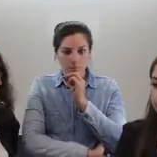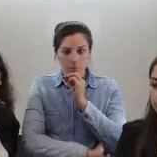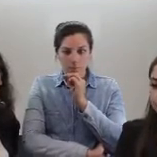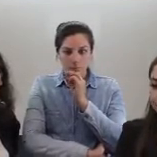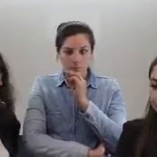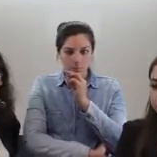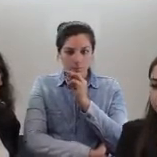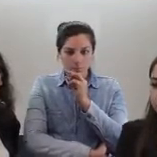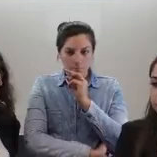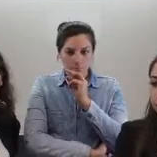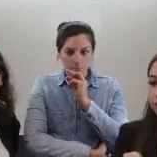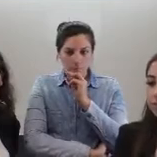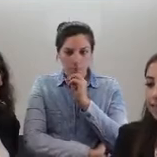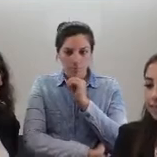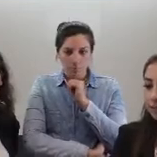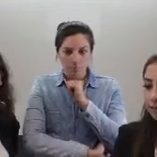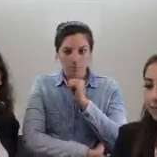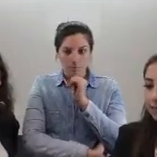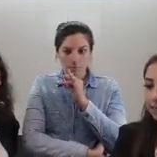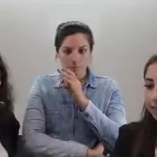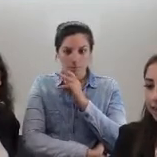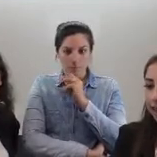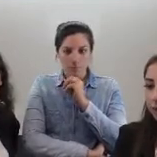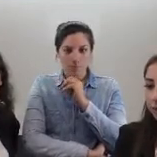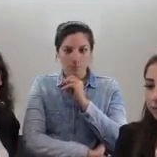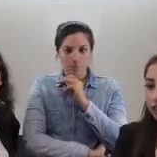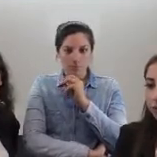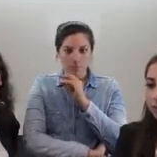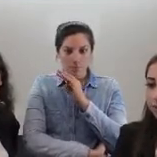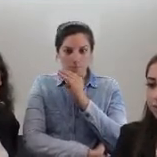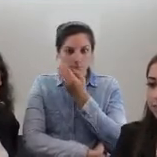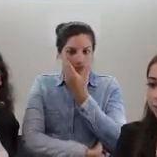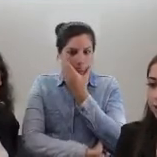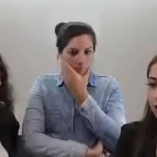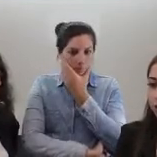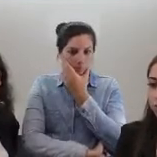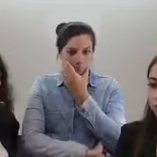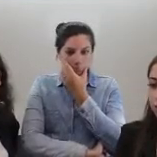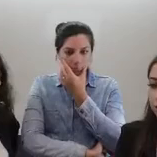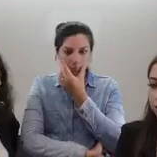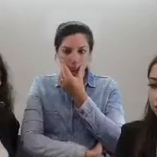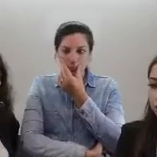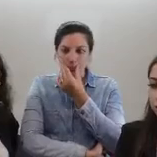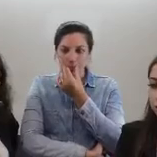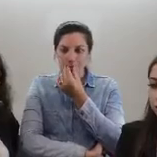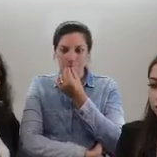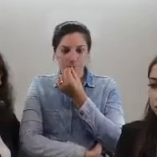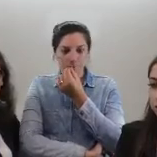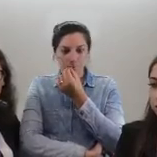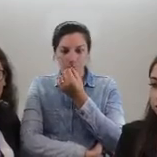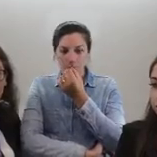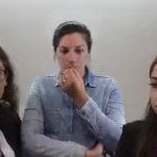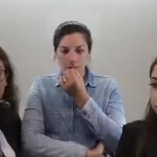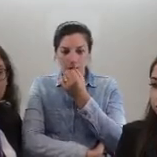pares. Daí tu tem os textos ali, que tem, né, os artigos que estão dentro desses periódicos. Ó, nesse caso,